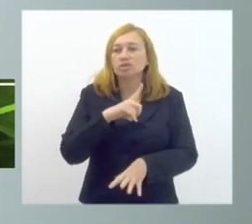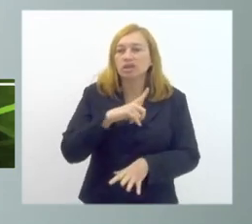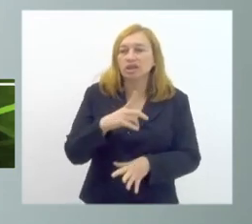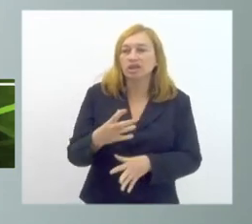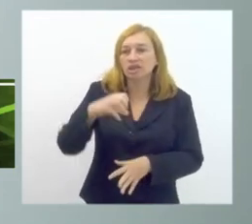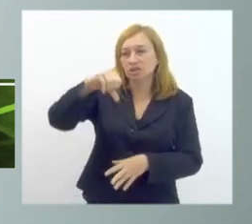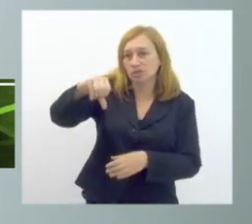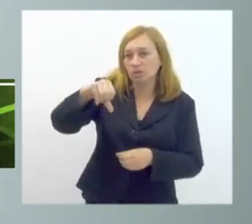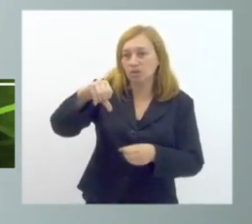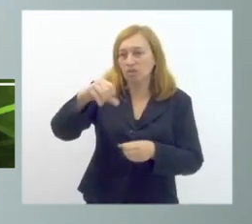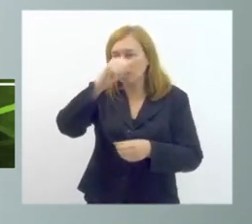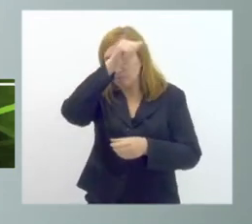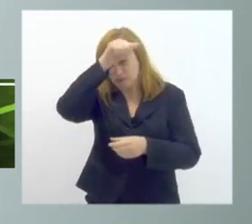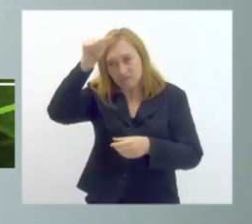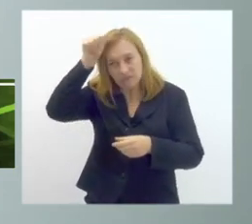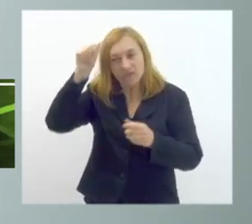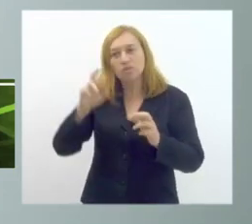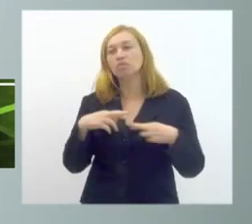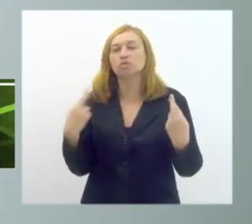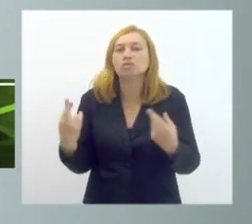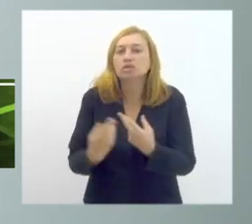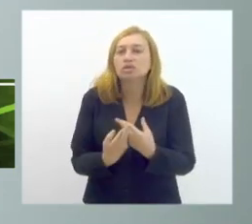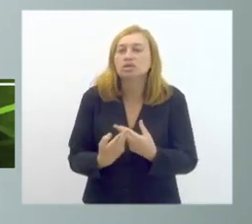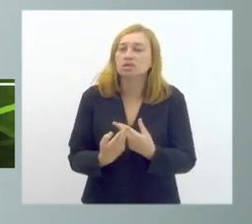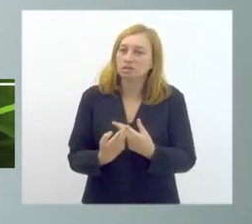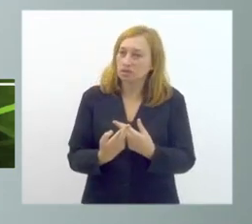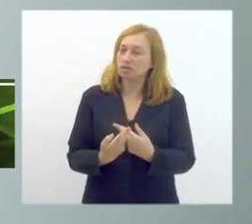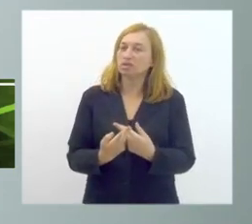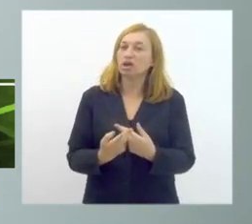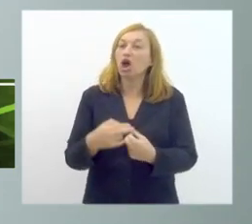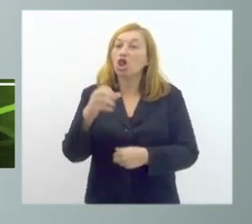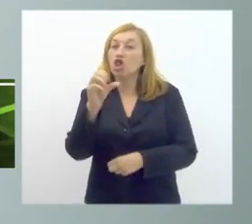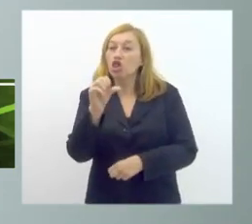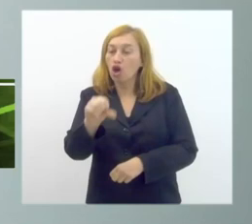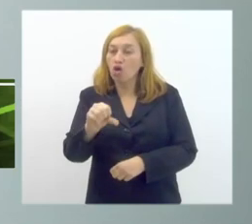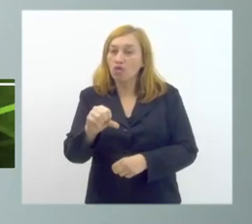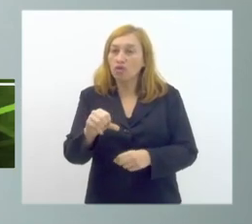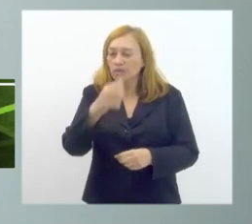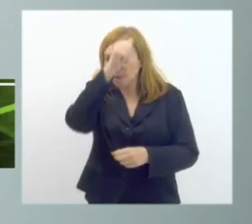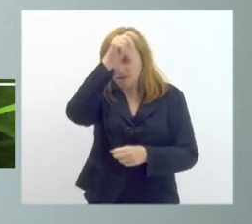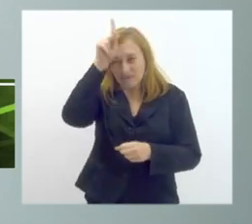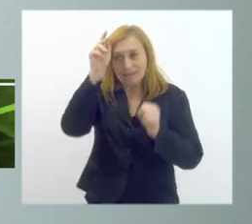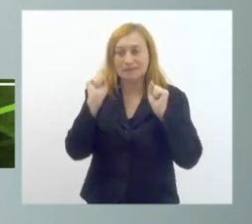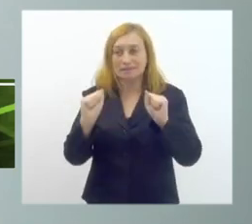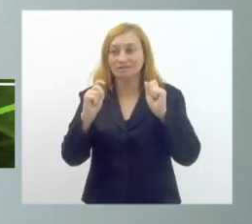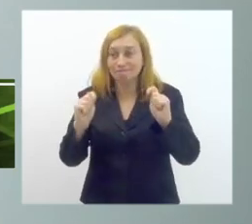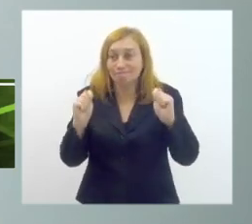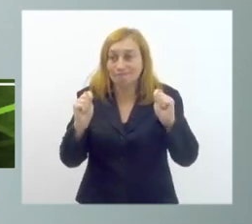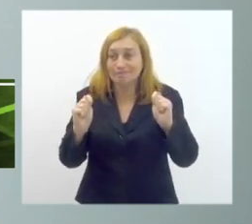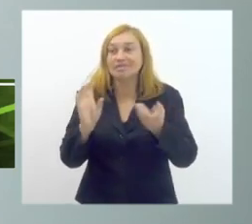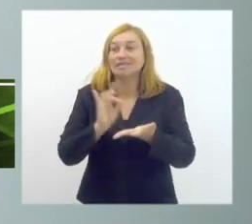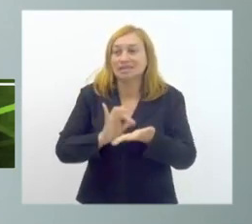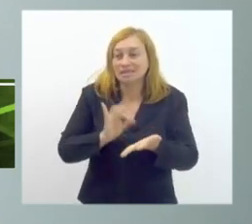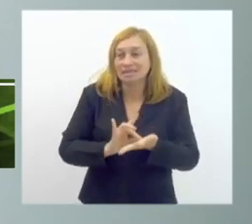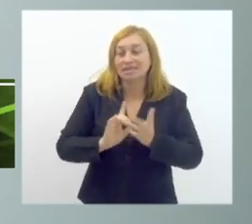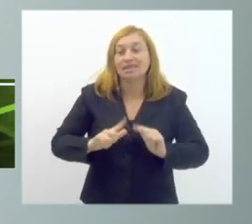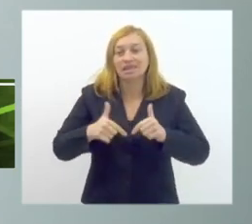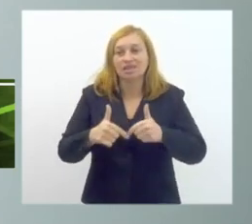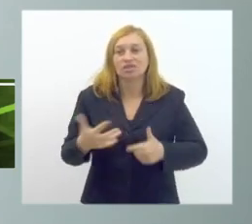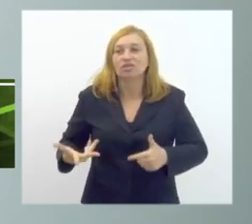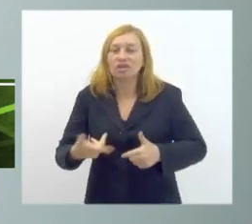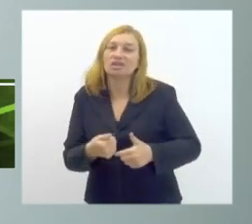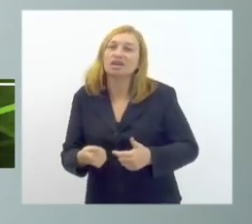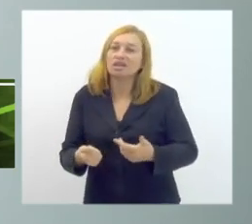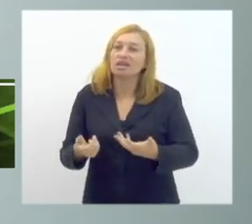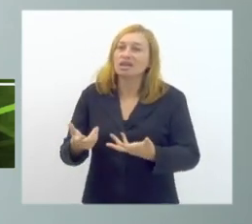são 9 prefeitos unidos e 9 prefeitos que esperam que realmente o consórcio funcione, né, Alexandre? E contam com